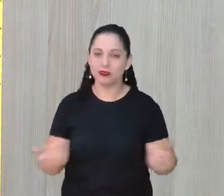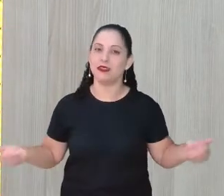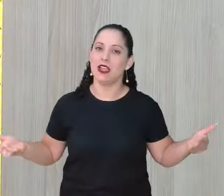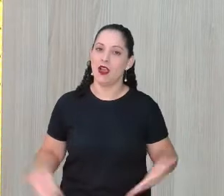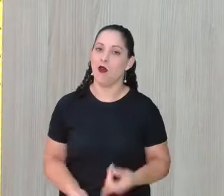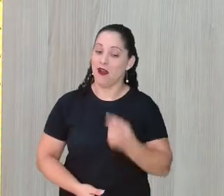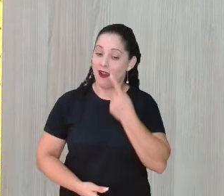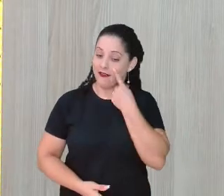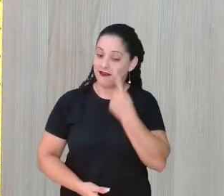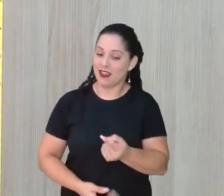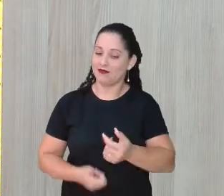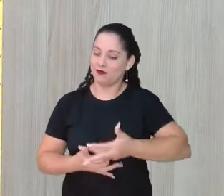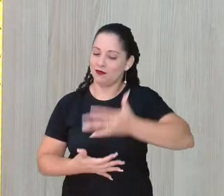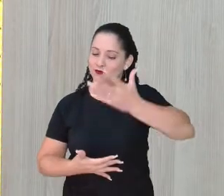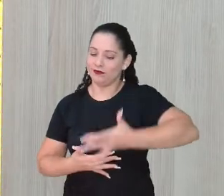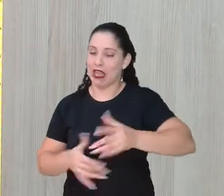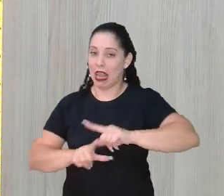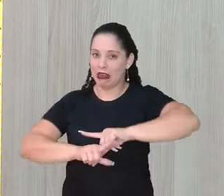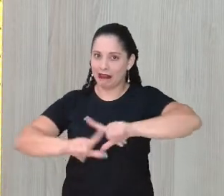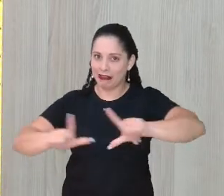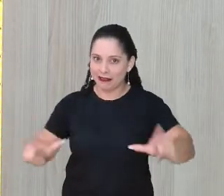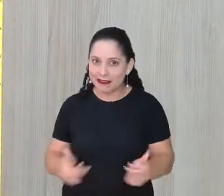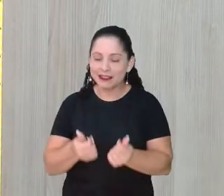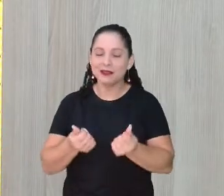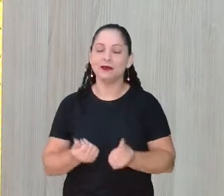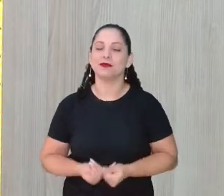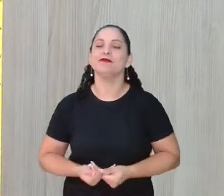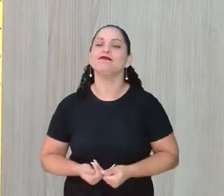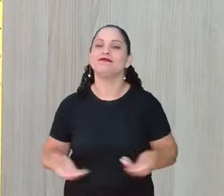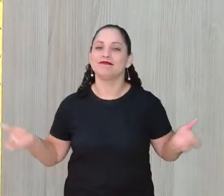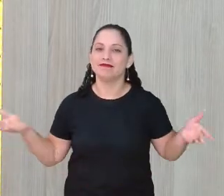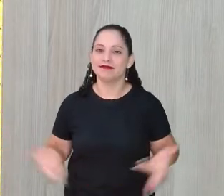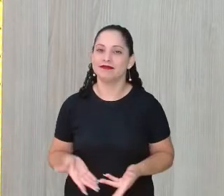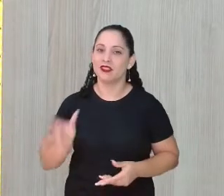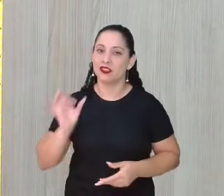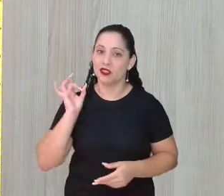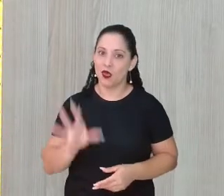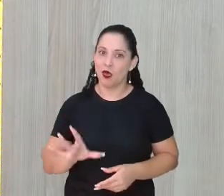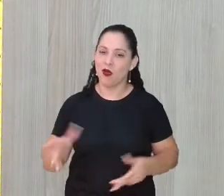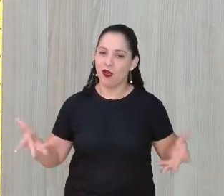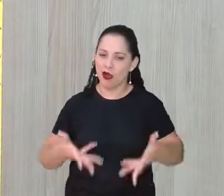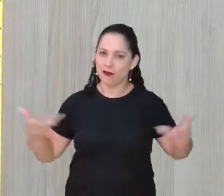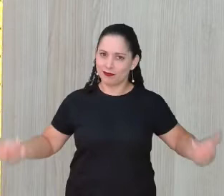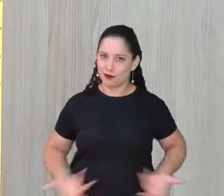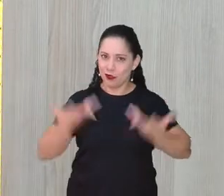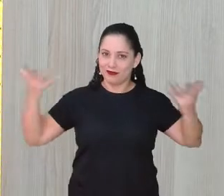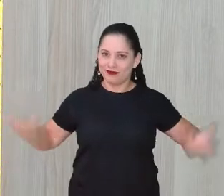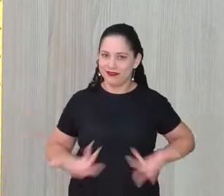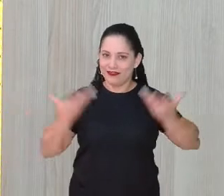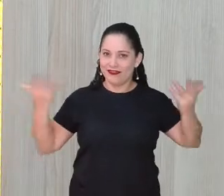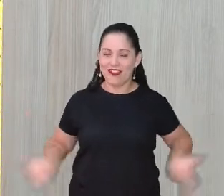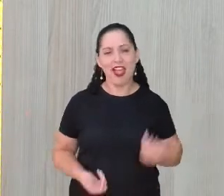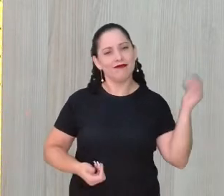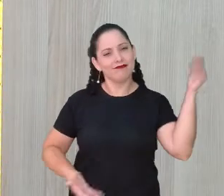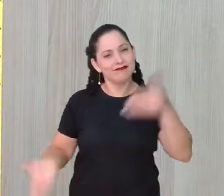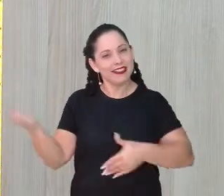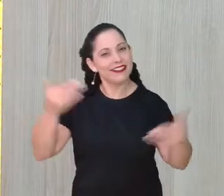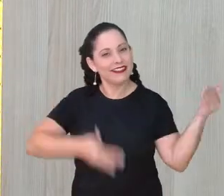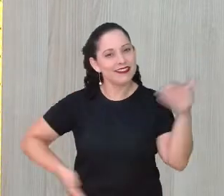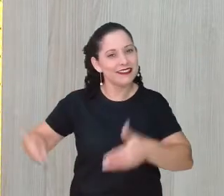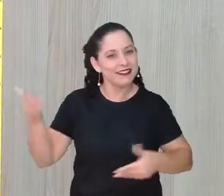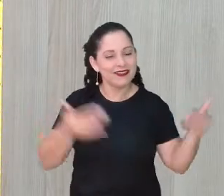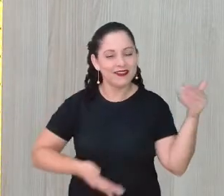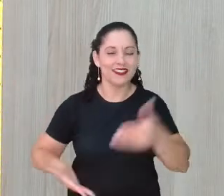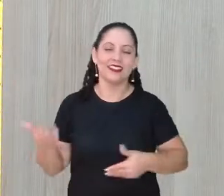tucaiando eles. Vejam Então só. tá todo mundo aqui na tucaia. Saiam das moitas, gente. Sai da tucaia. Sai